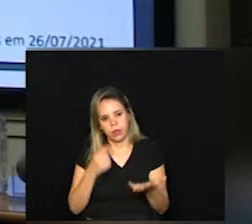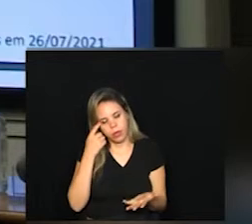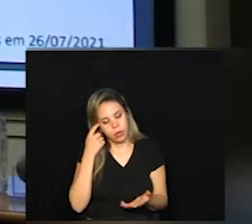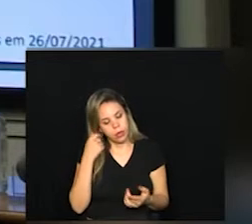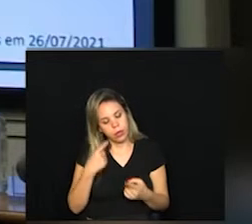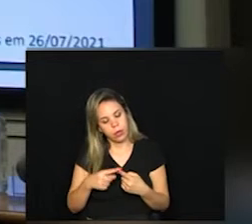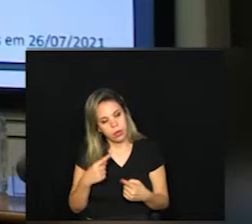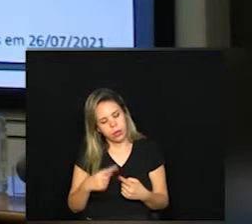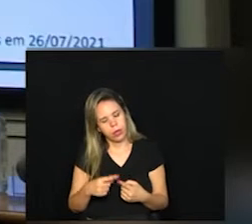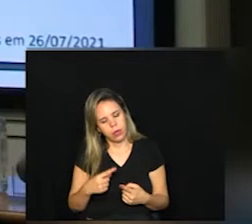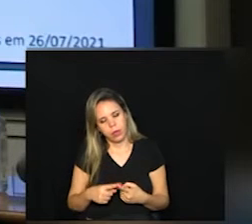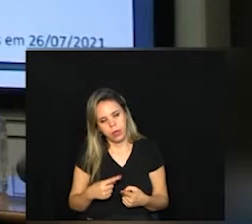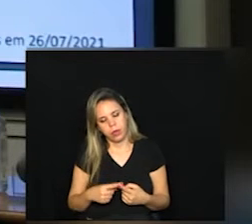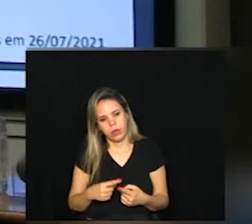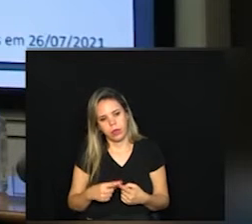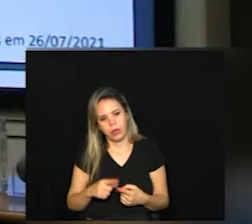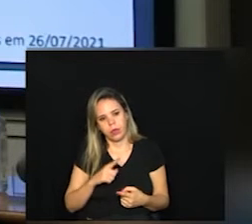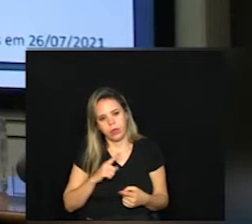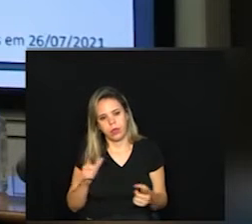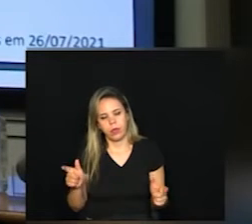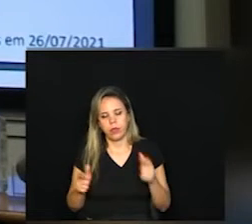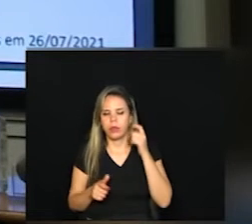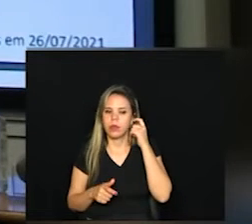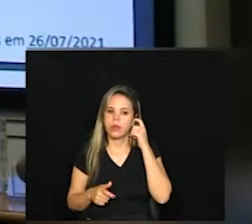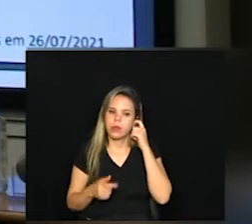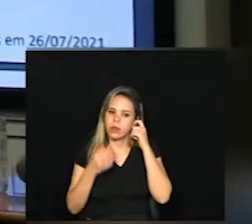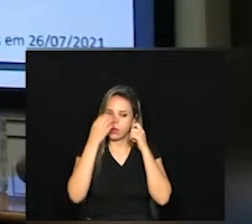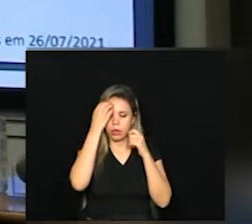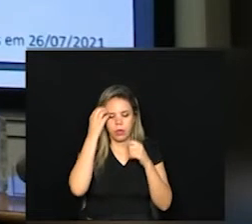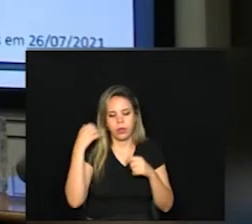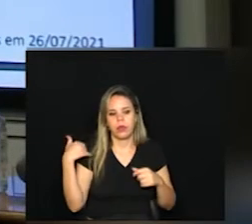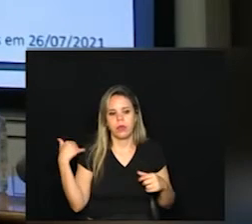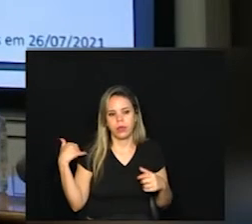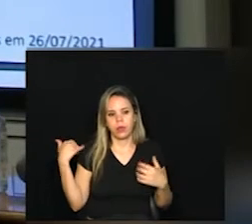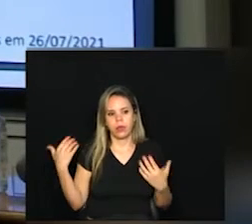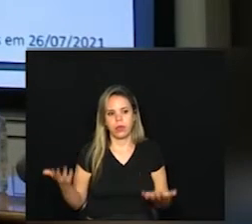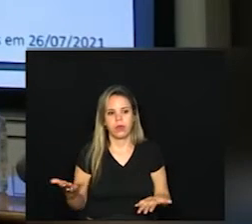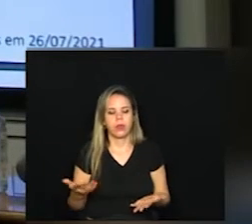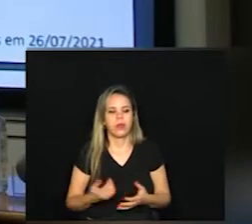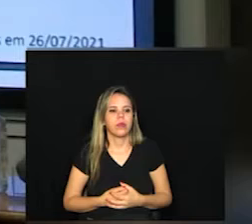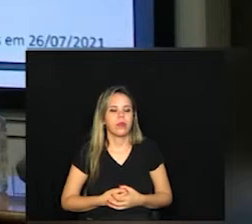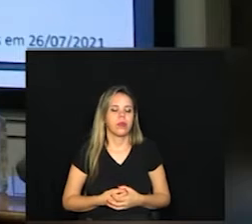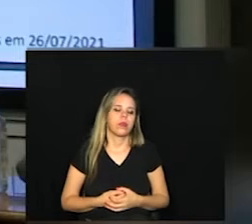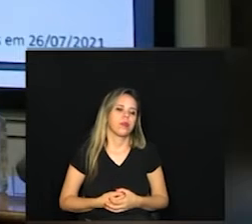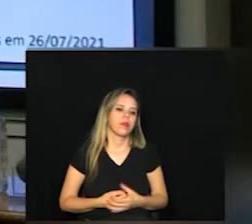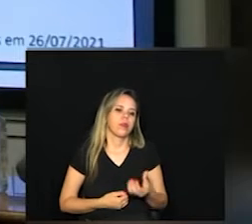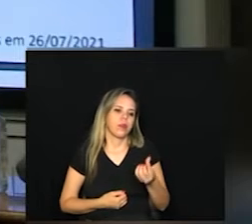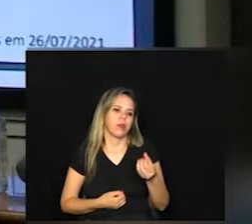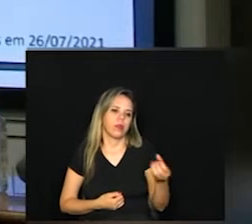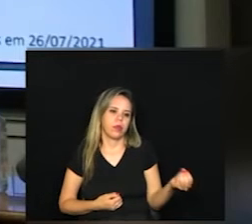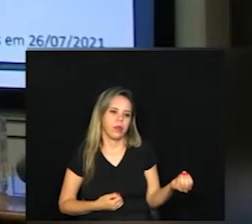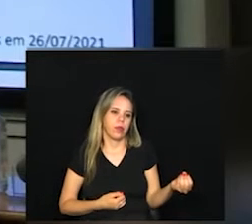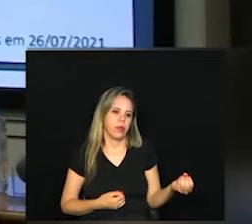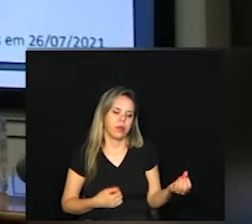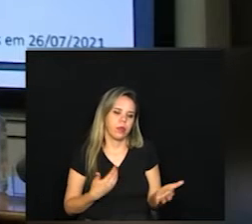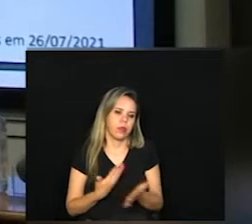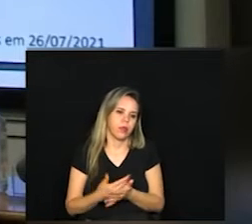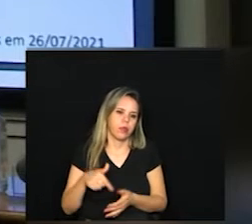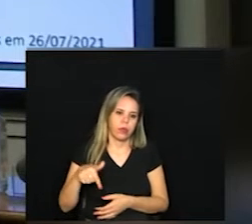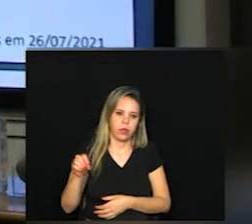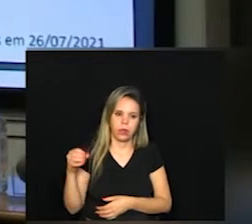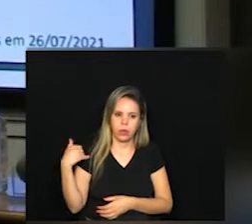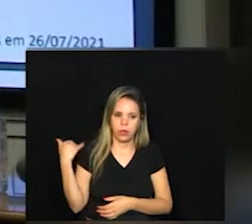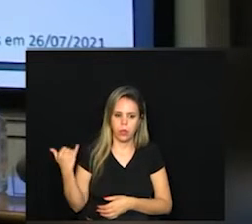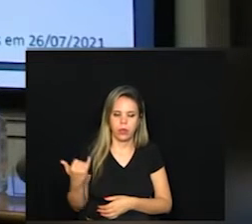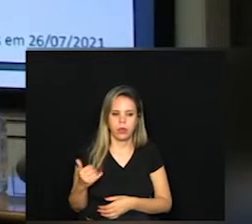porque houve uma predominância nas faixas etárias de 60 a 70